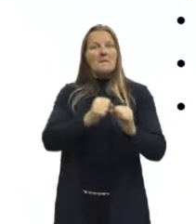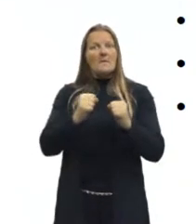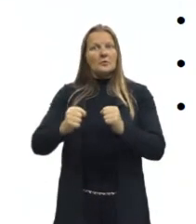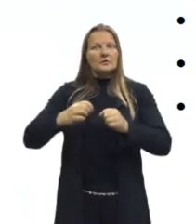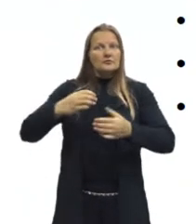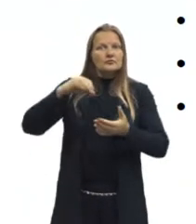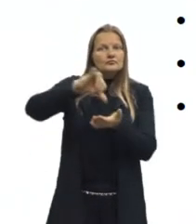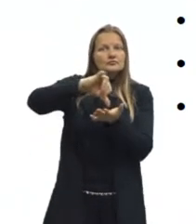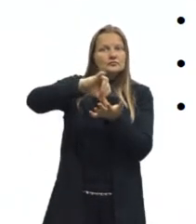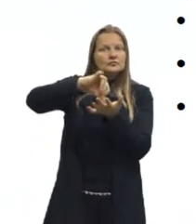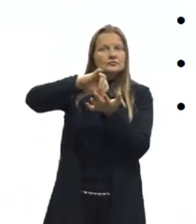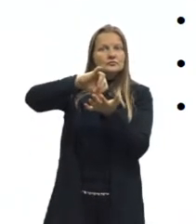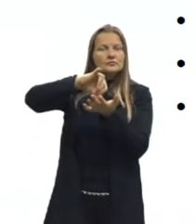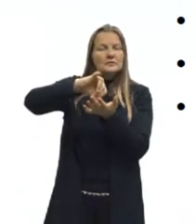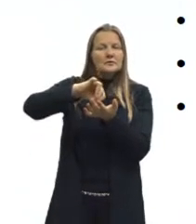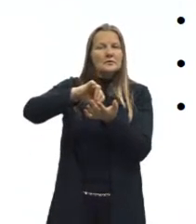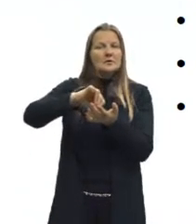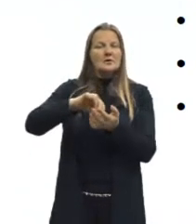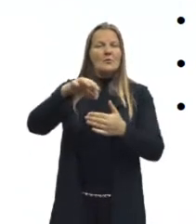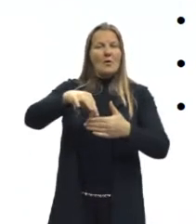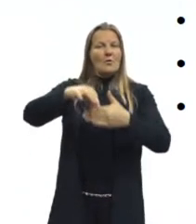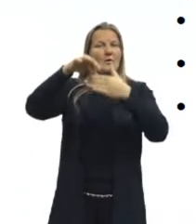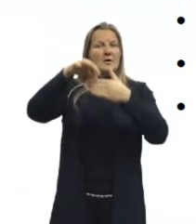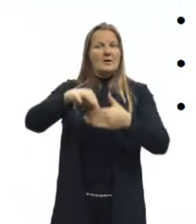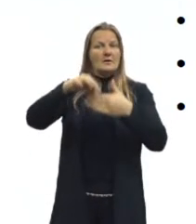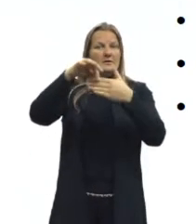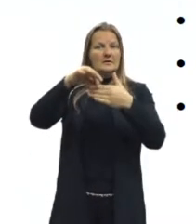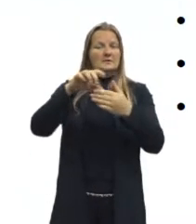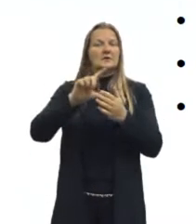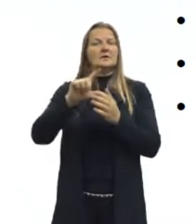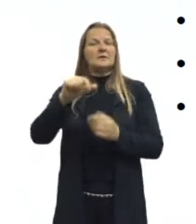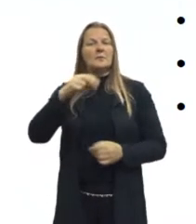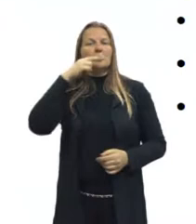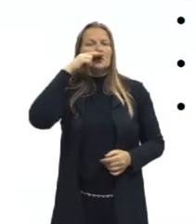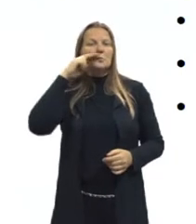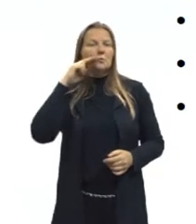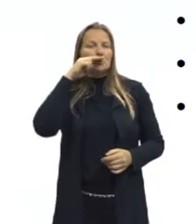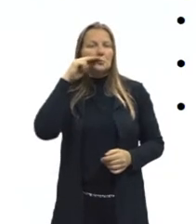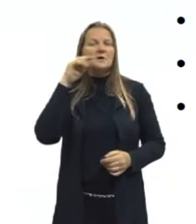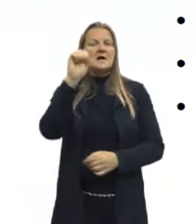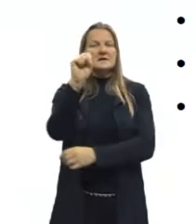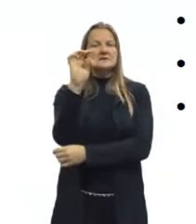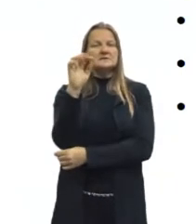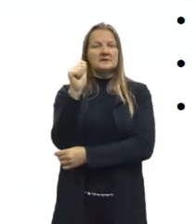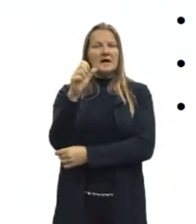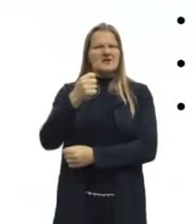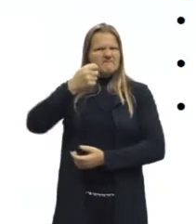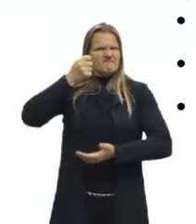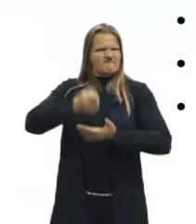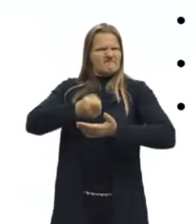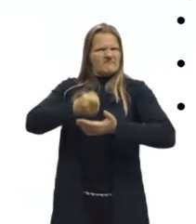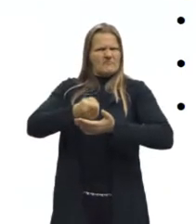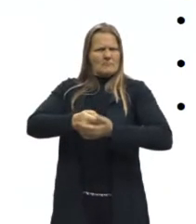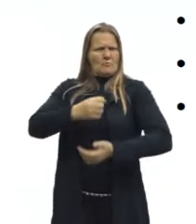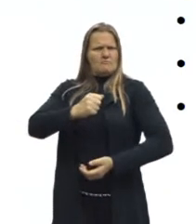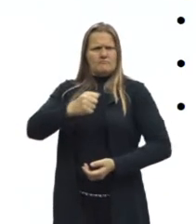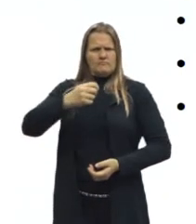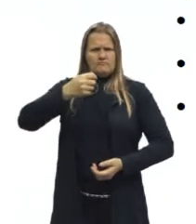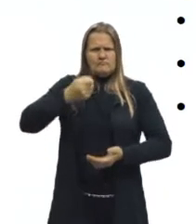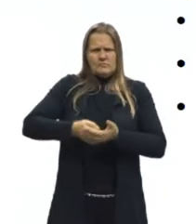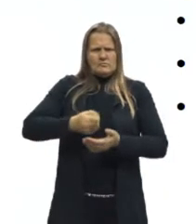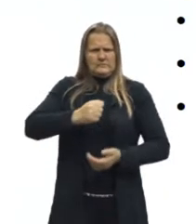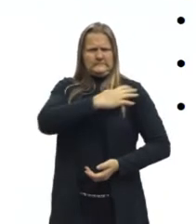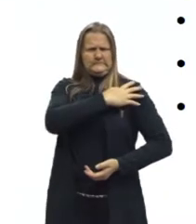centraliza né ele se torna um líder depois vai vir o Stalin e vai se tornar um ditador muito ferrenho né Então